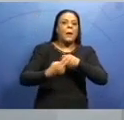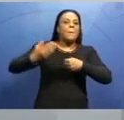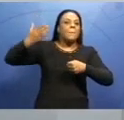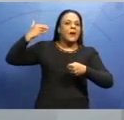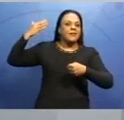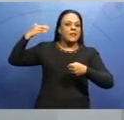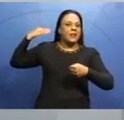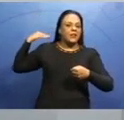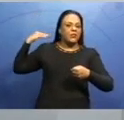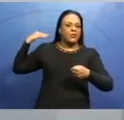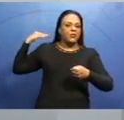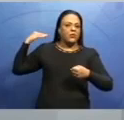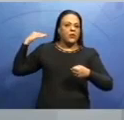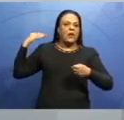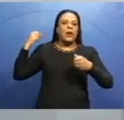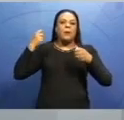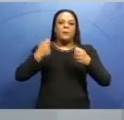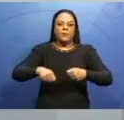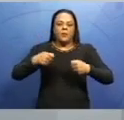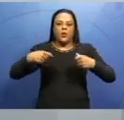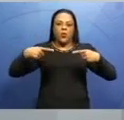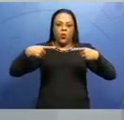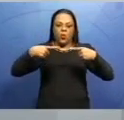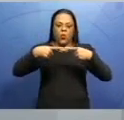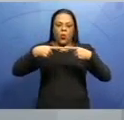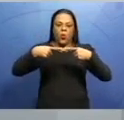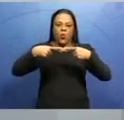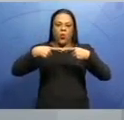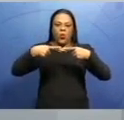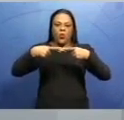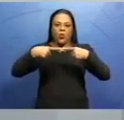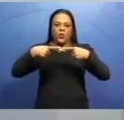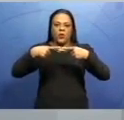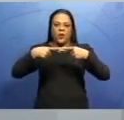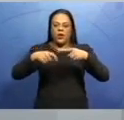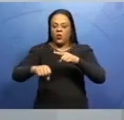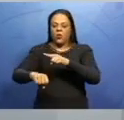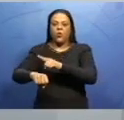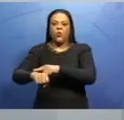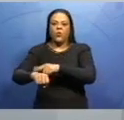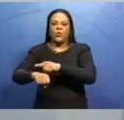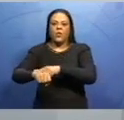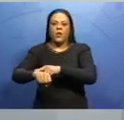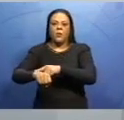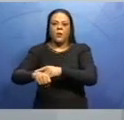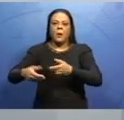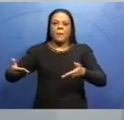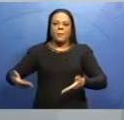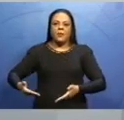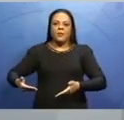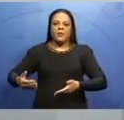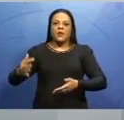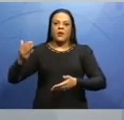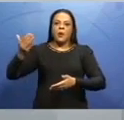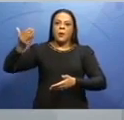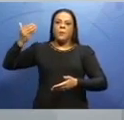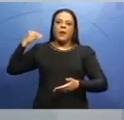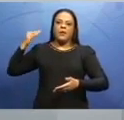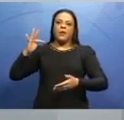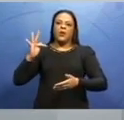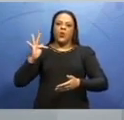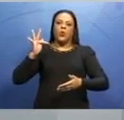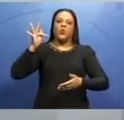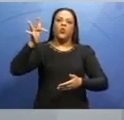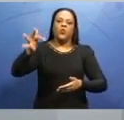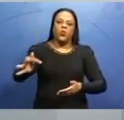carta. Então, ele tem que flexionar também com o tempo a que ele se refere, se é presente, passado ou